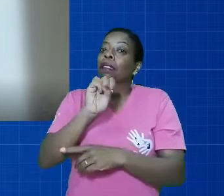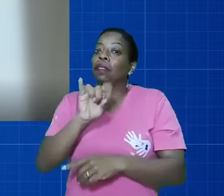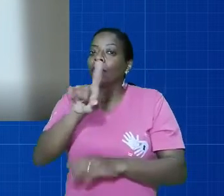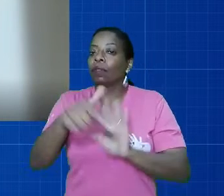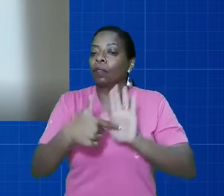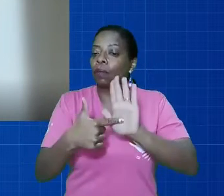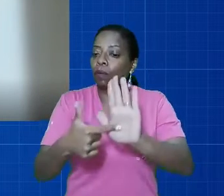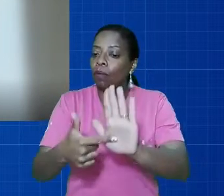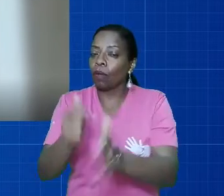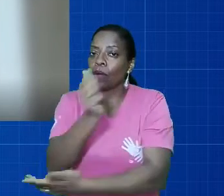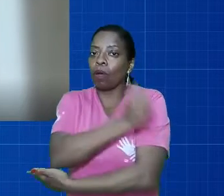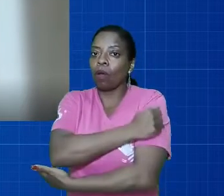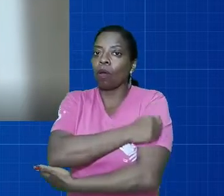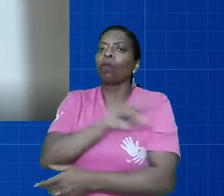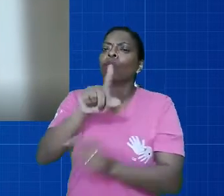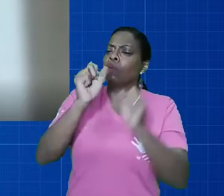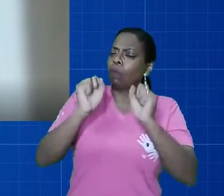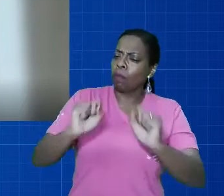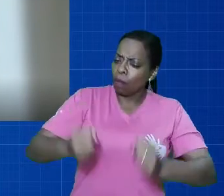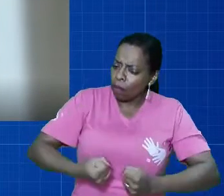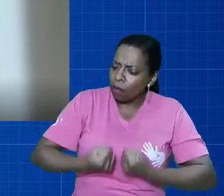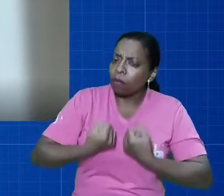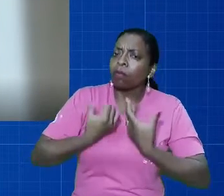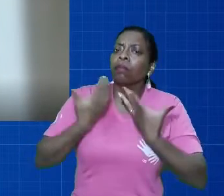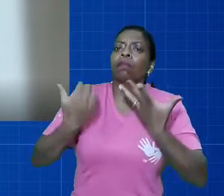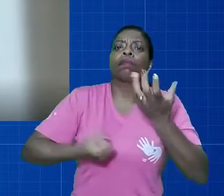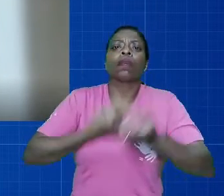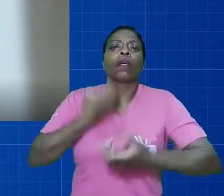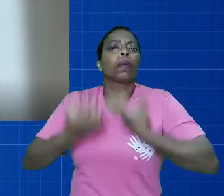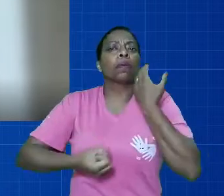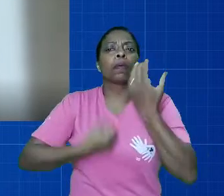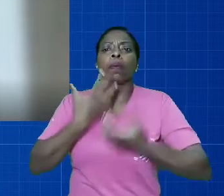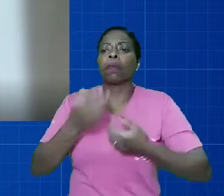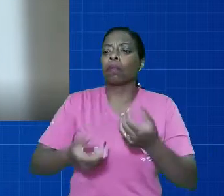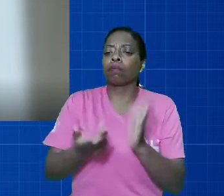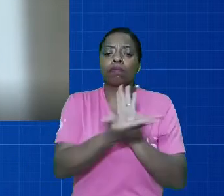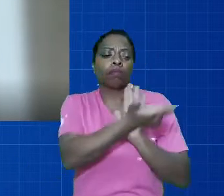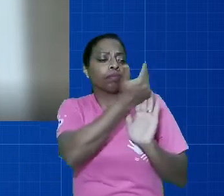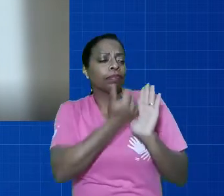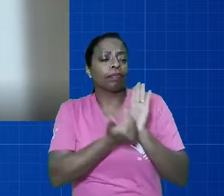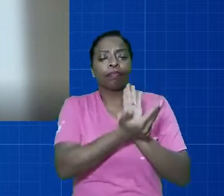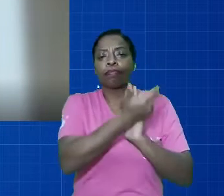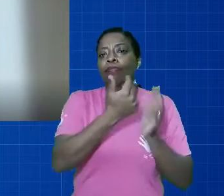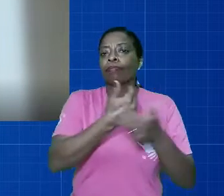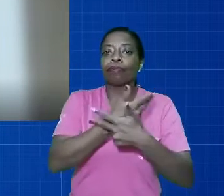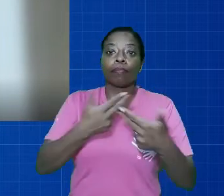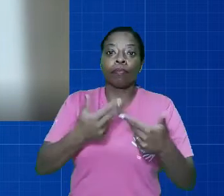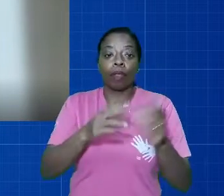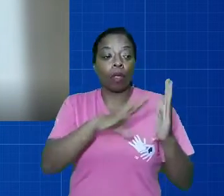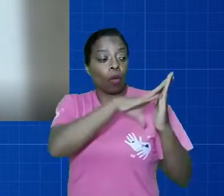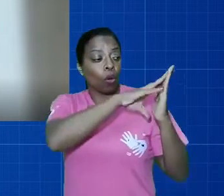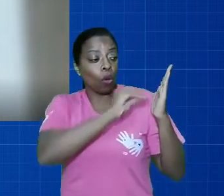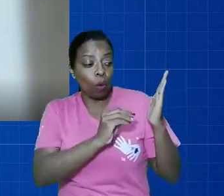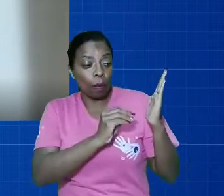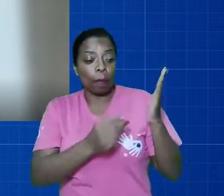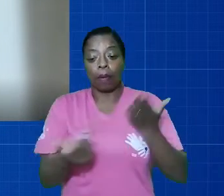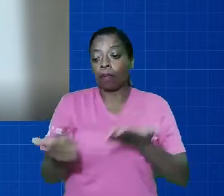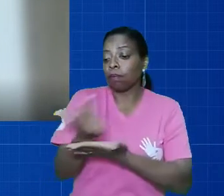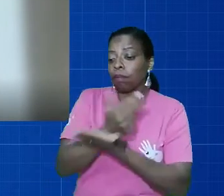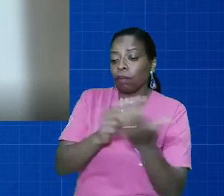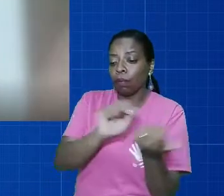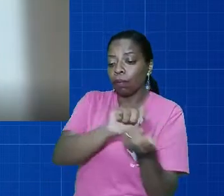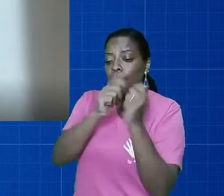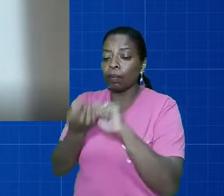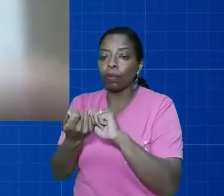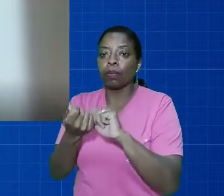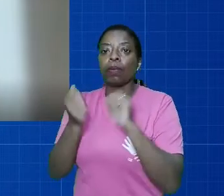pode expressar a partir de um movimento, e desse movimento você criar,